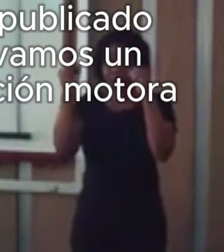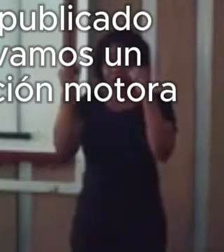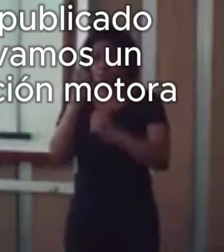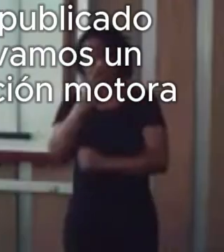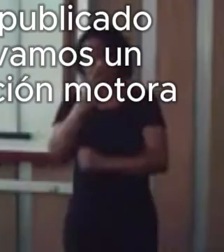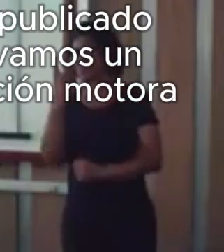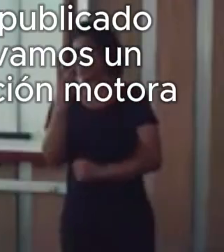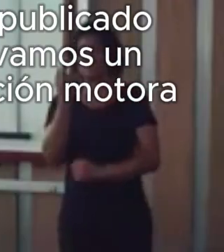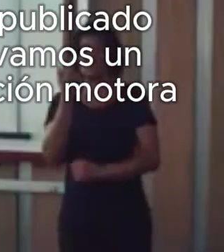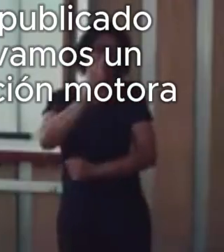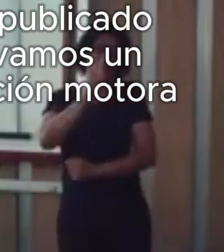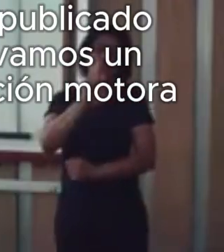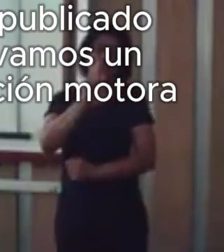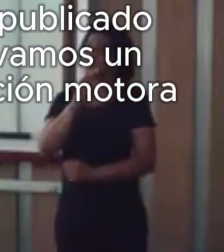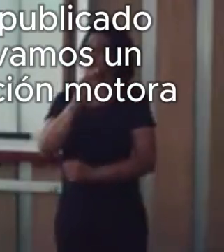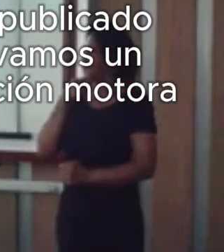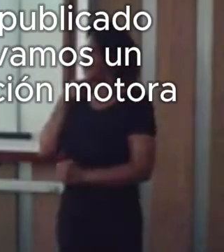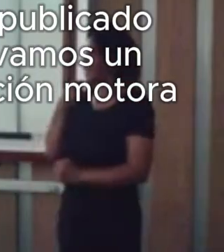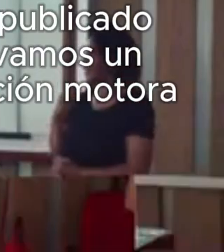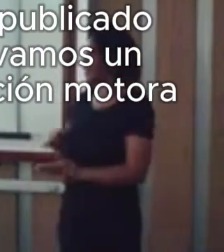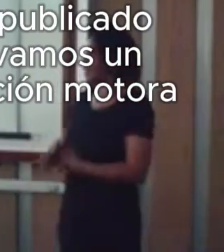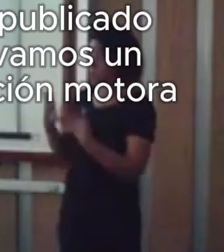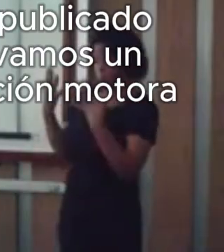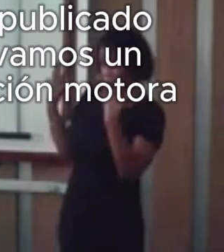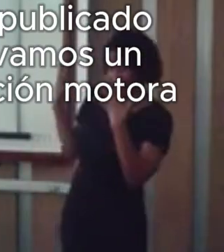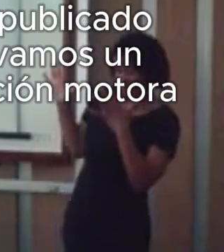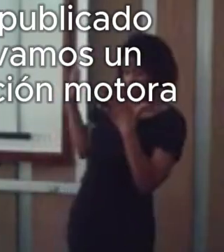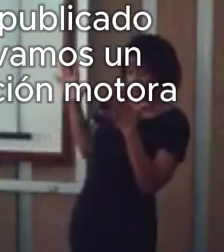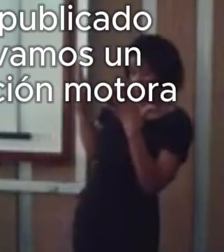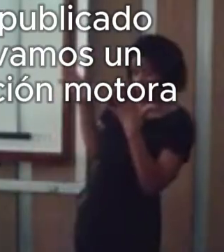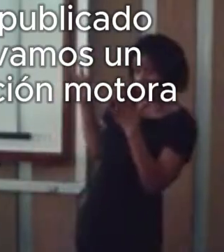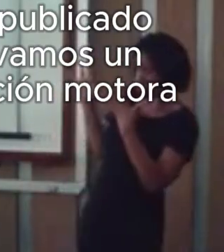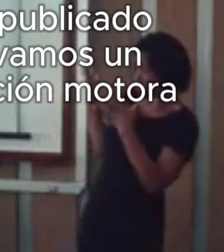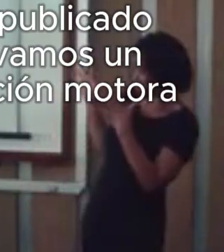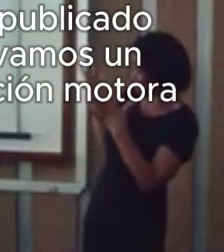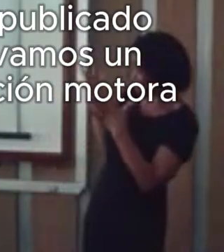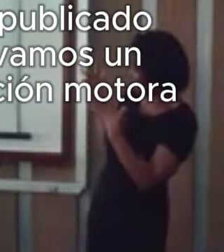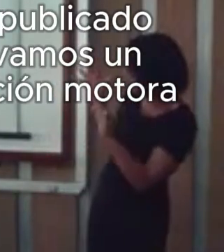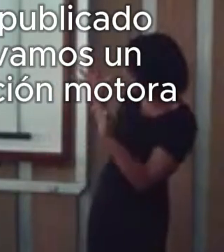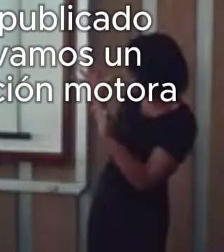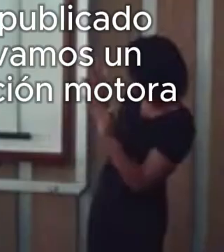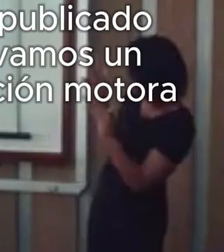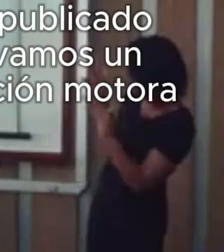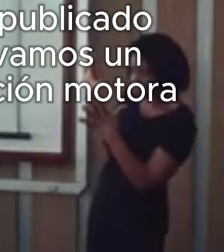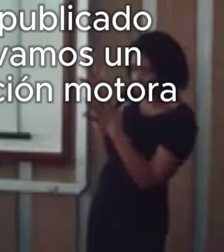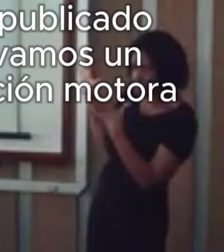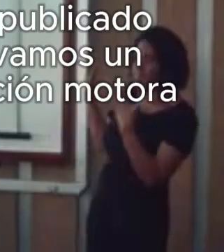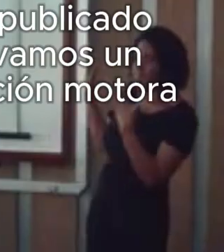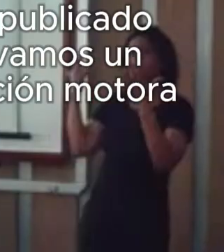não recuperaram. Sendo... Ai, gente.